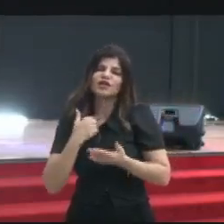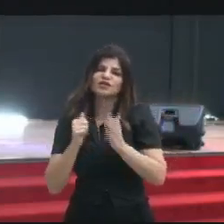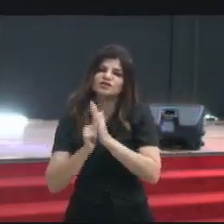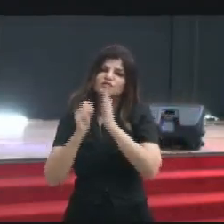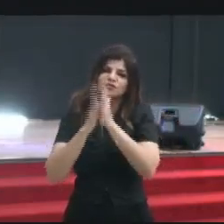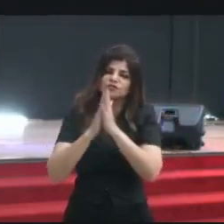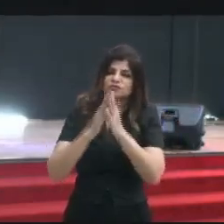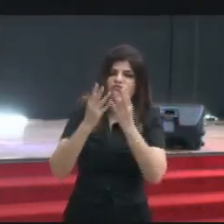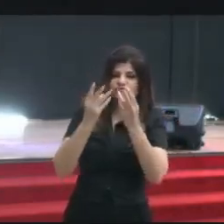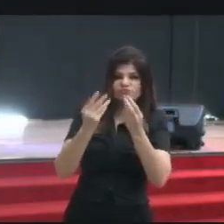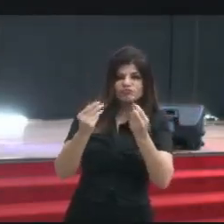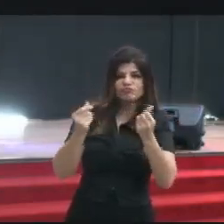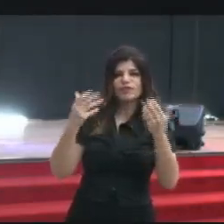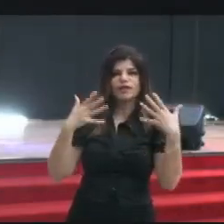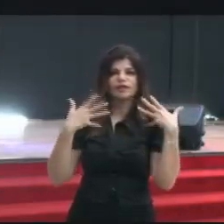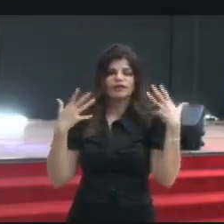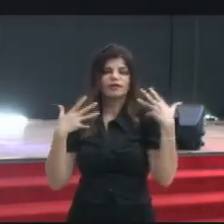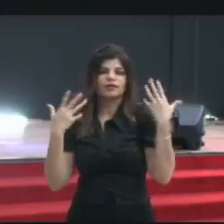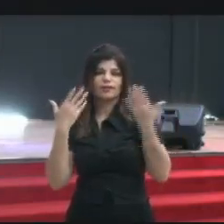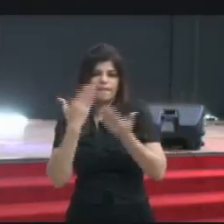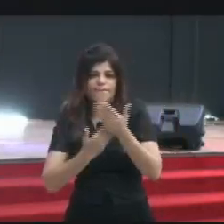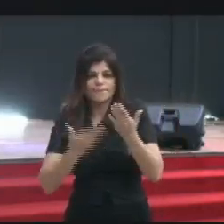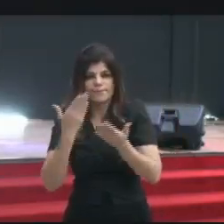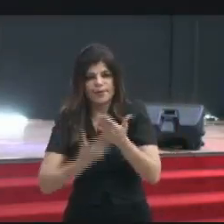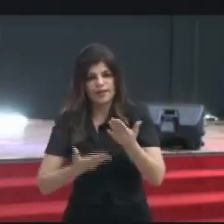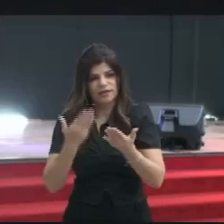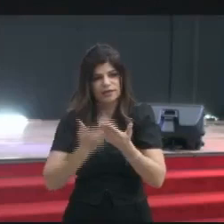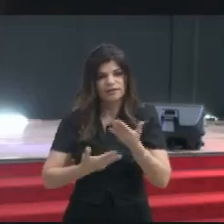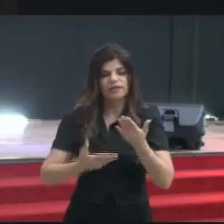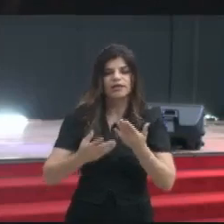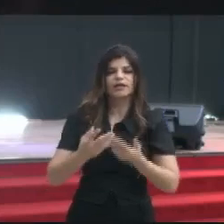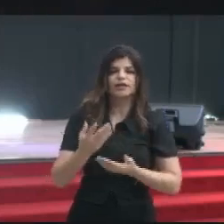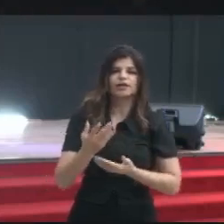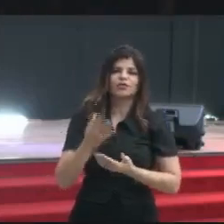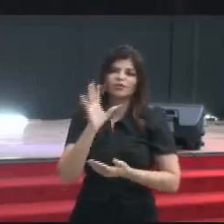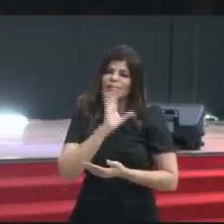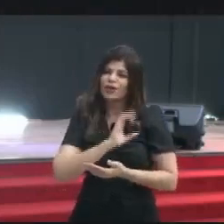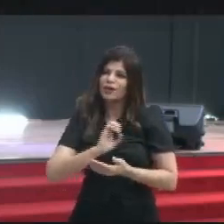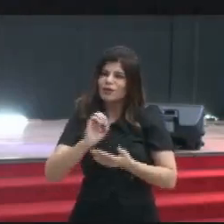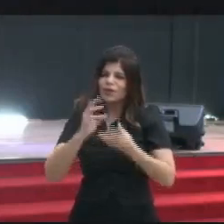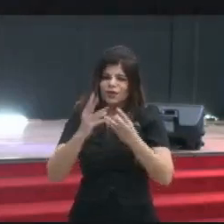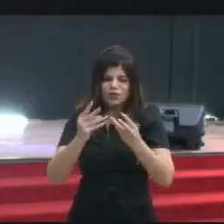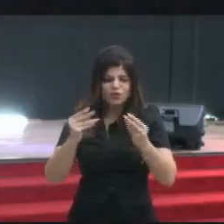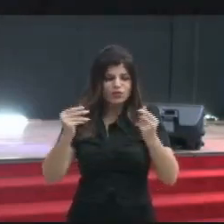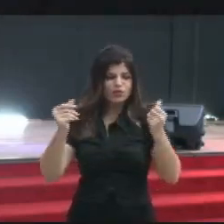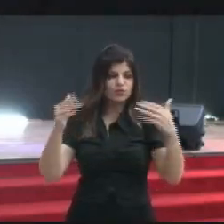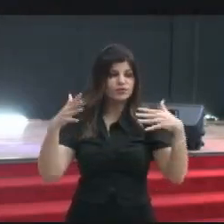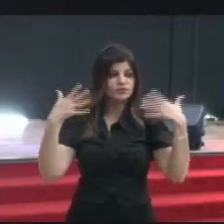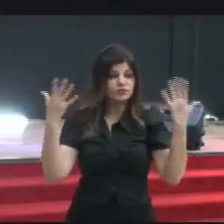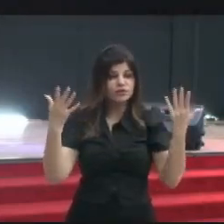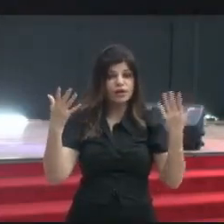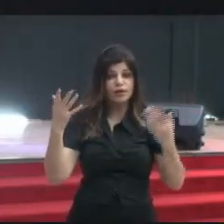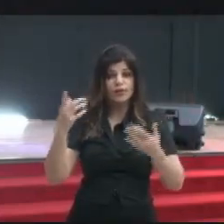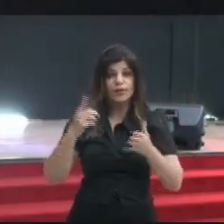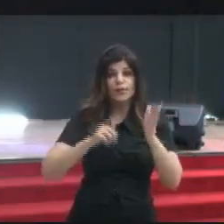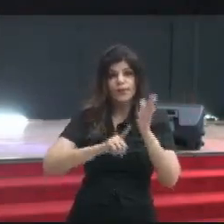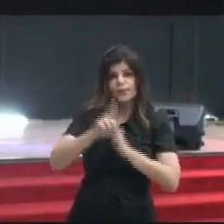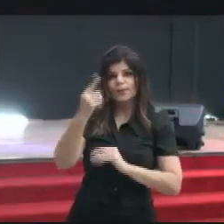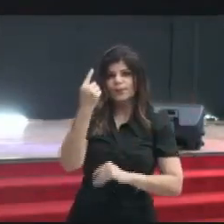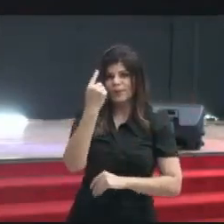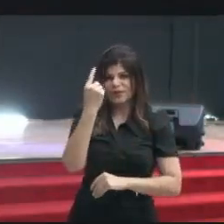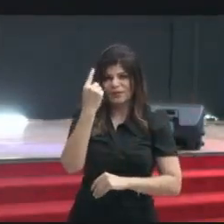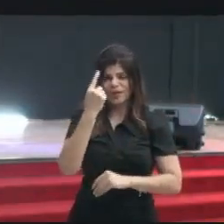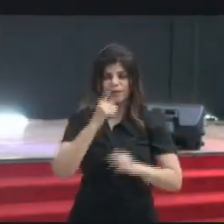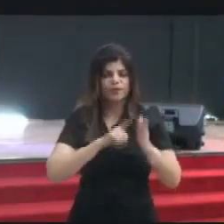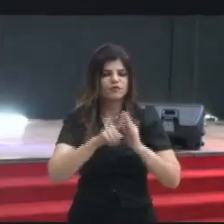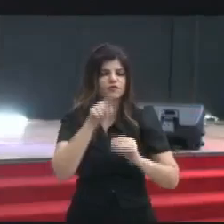vai perdendo a alegria, você vai perdendo o primeiro amor. Então, a primeira pergunta que eu quero te fazer